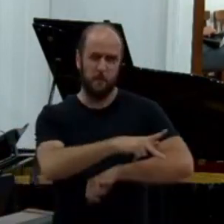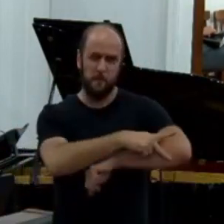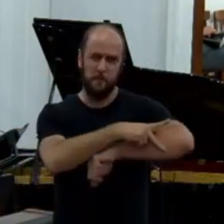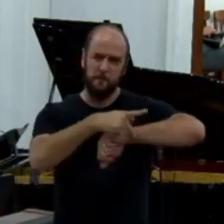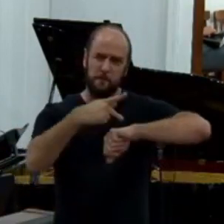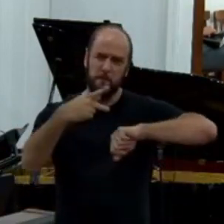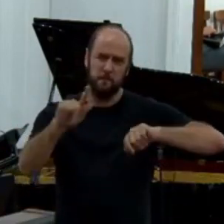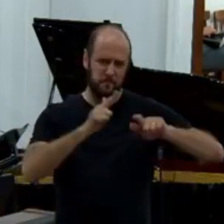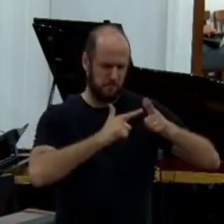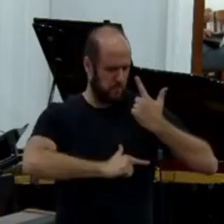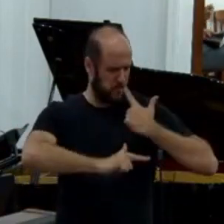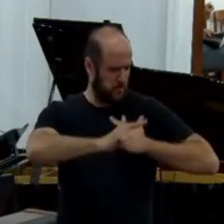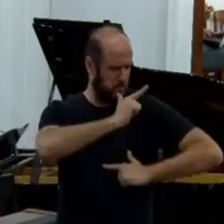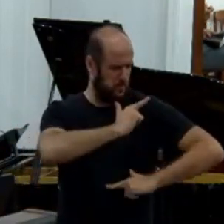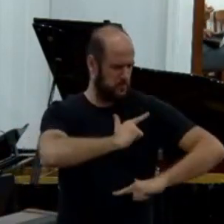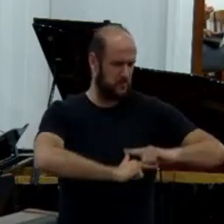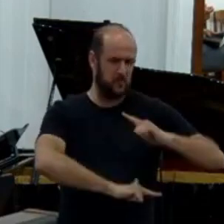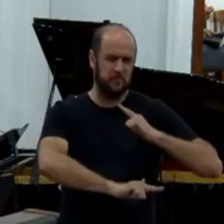o coração.